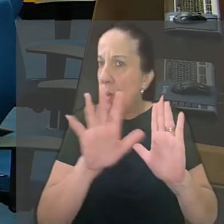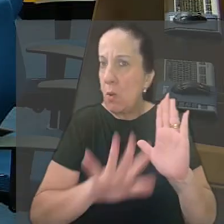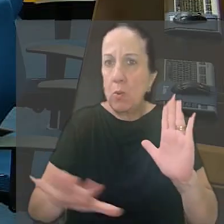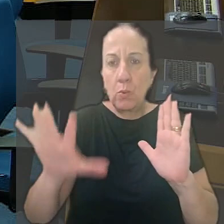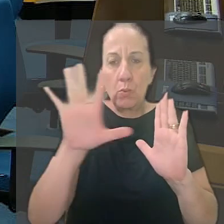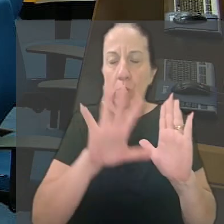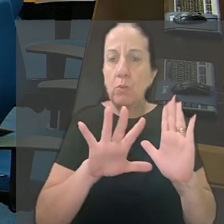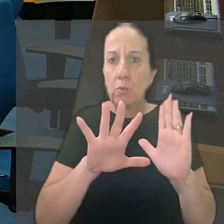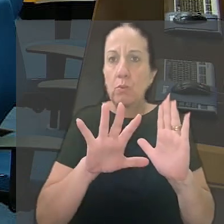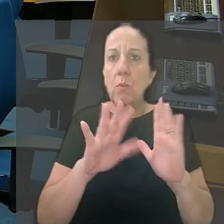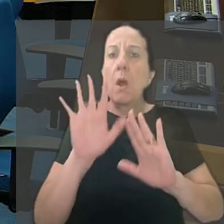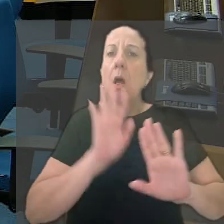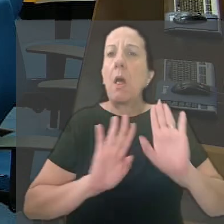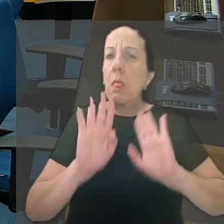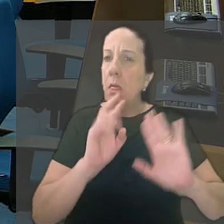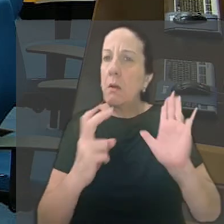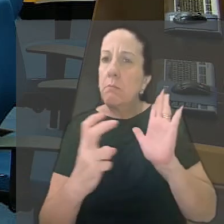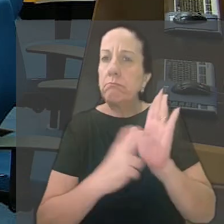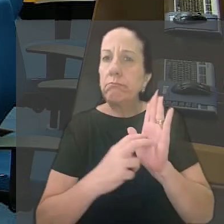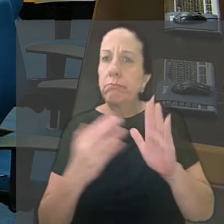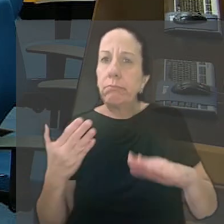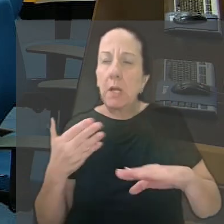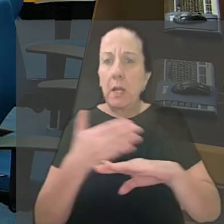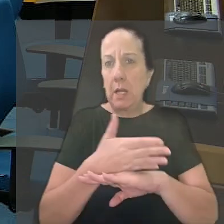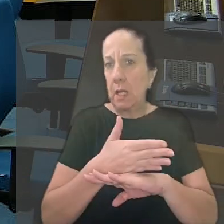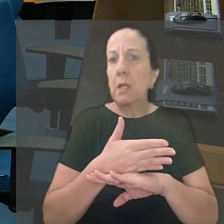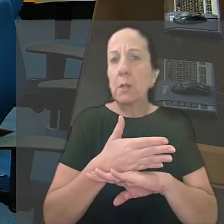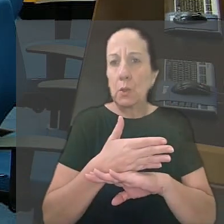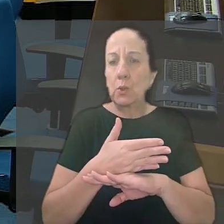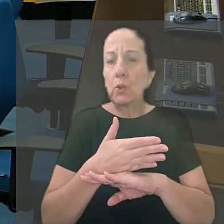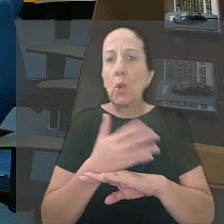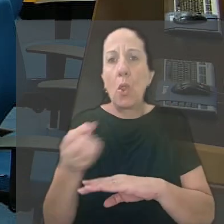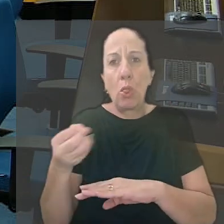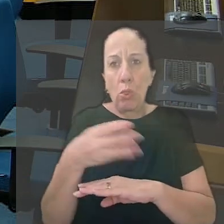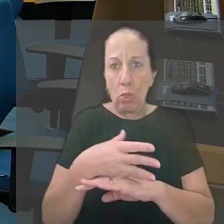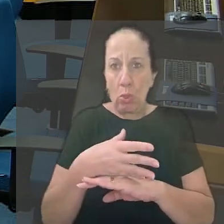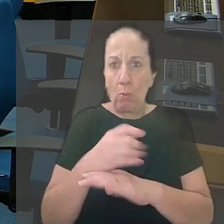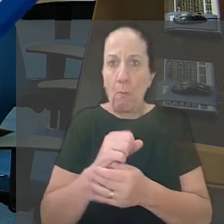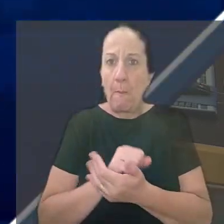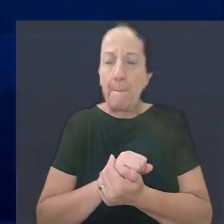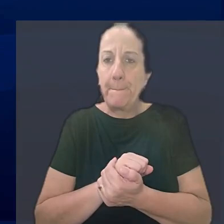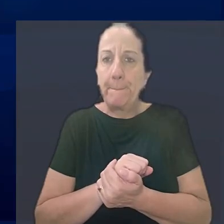por unanimidade. A defesa do banco entrou com embargos declaratórios.